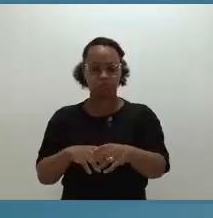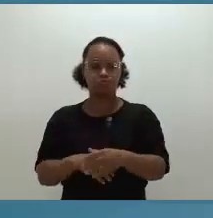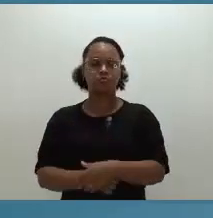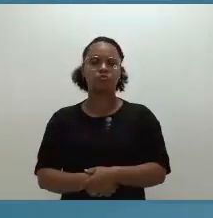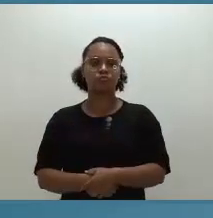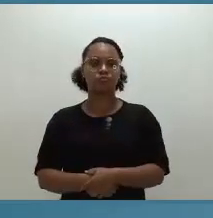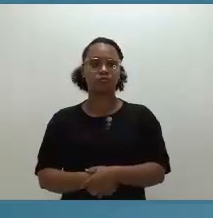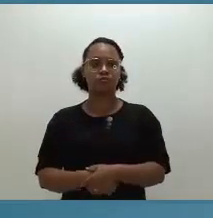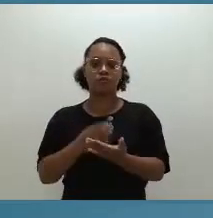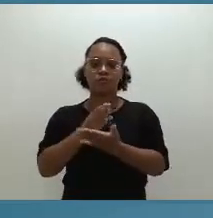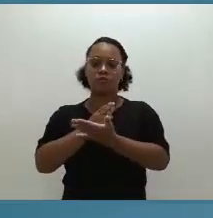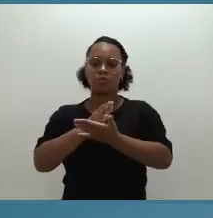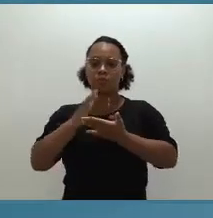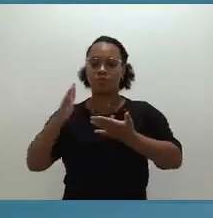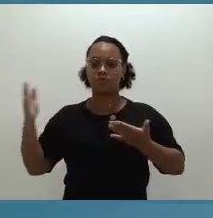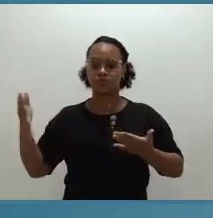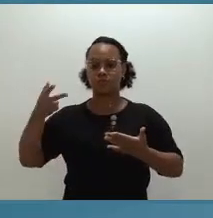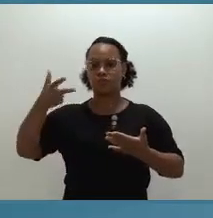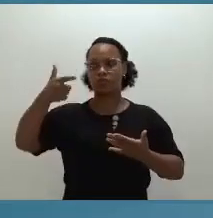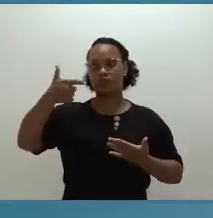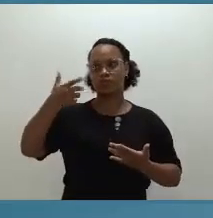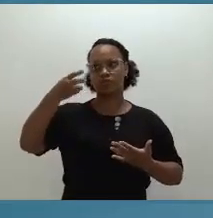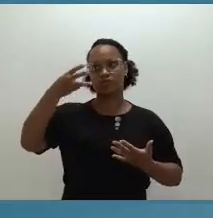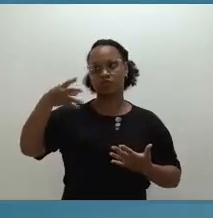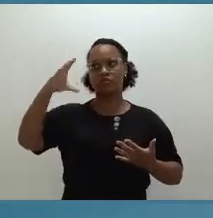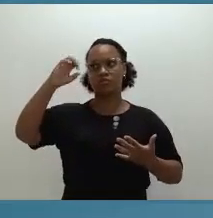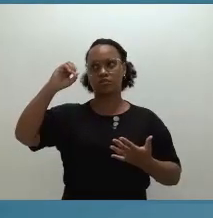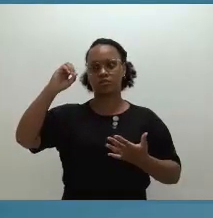se iniciou em